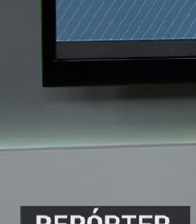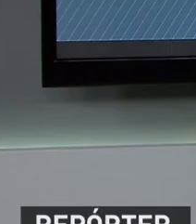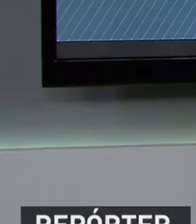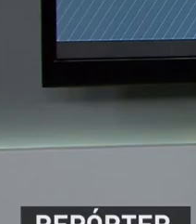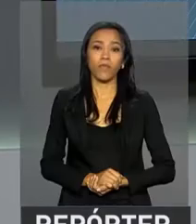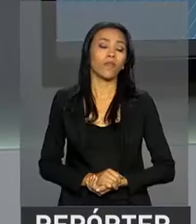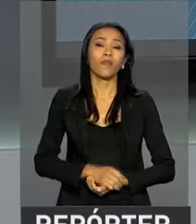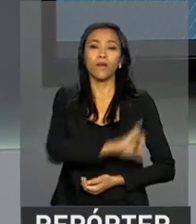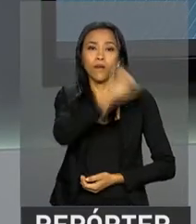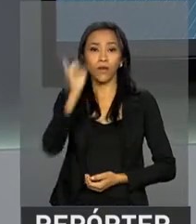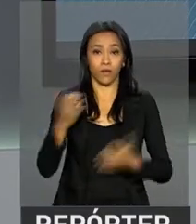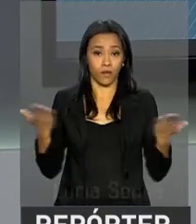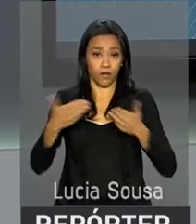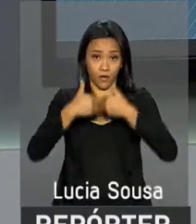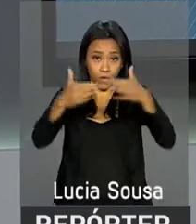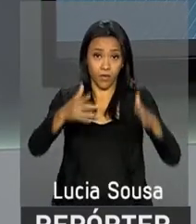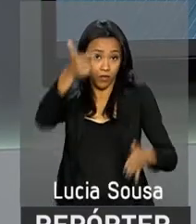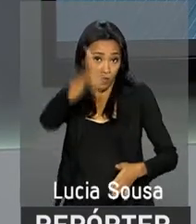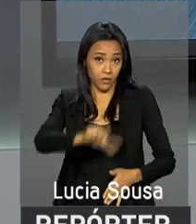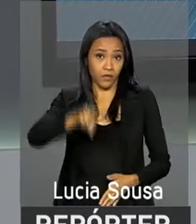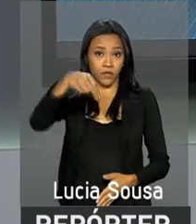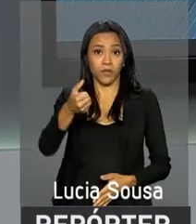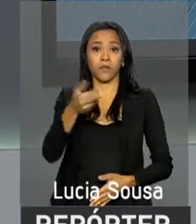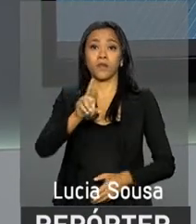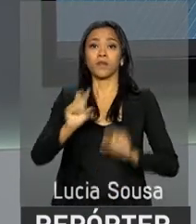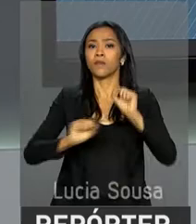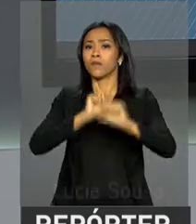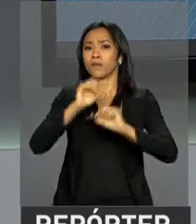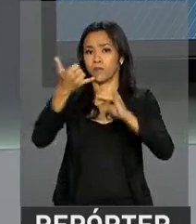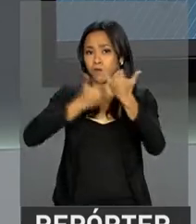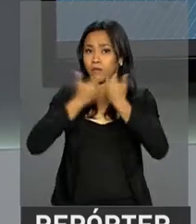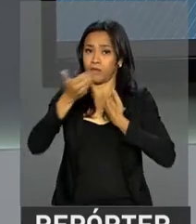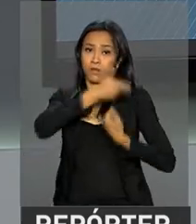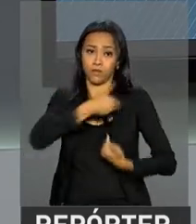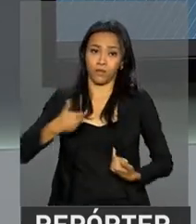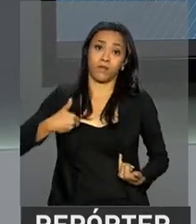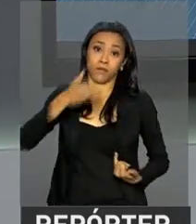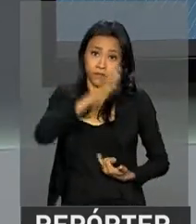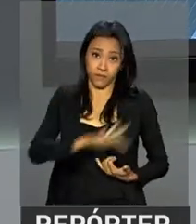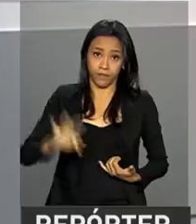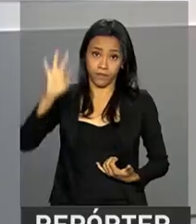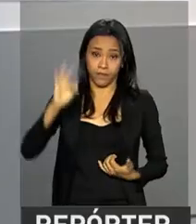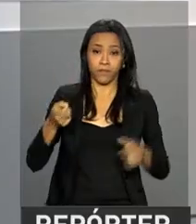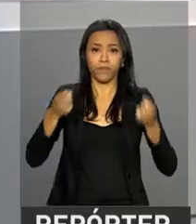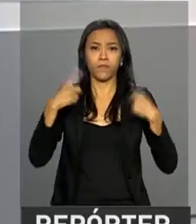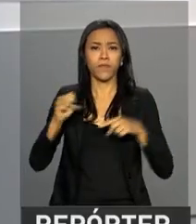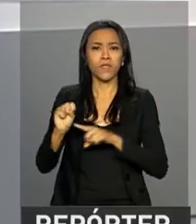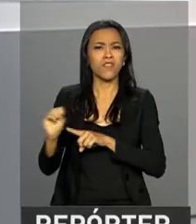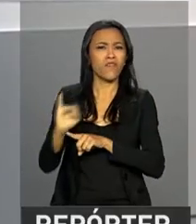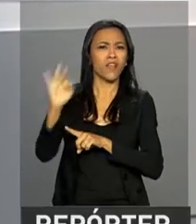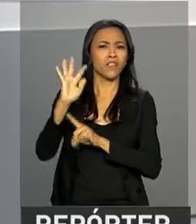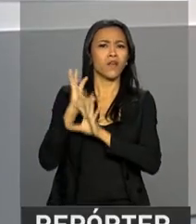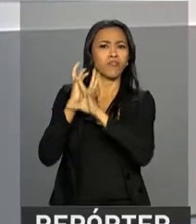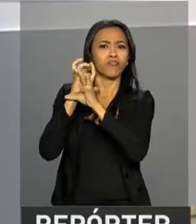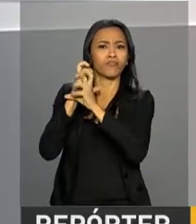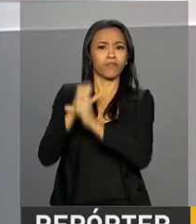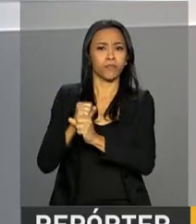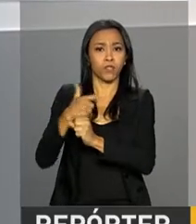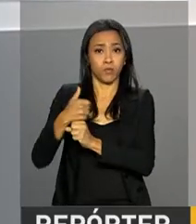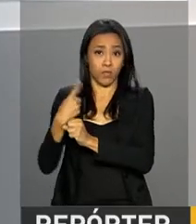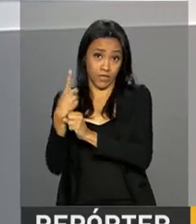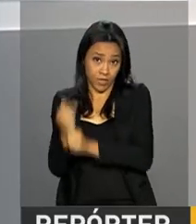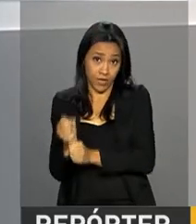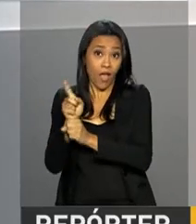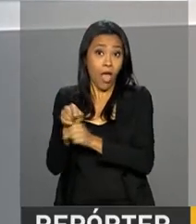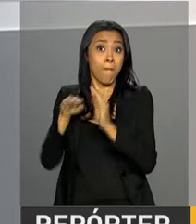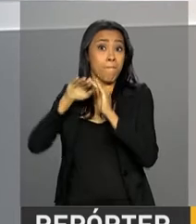olá começa agora mais um repórter nbr com as notícias do governo federal a inflação acumulada em 2017 a